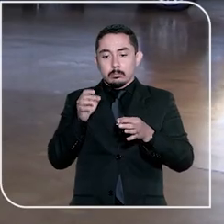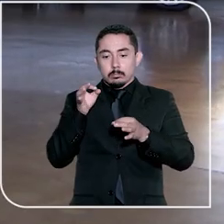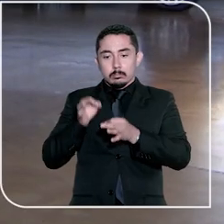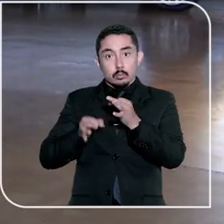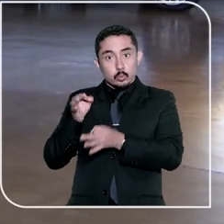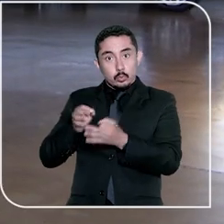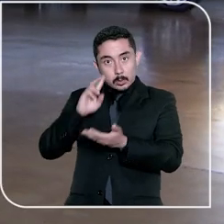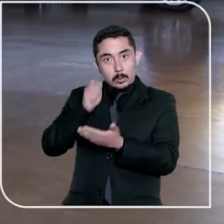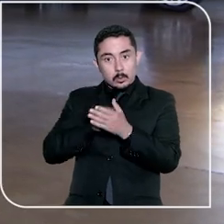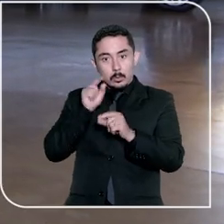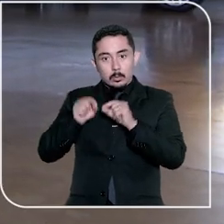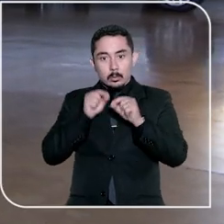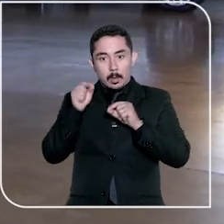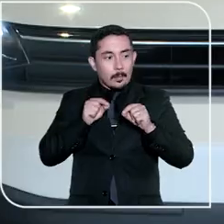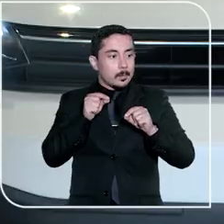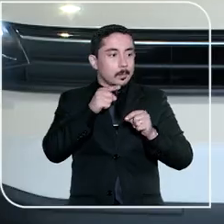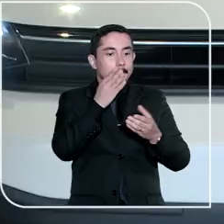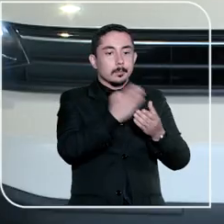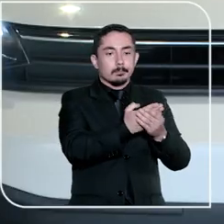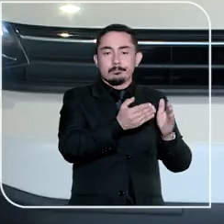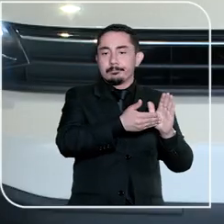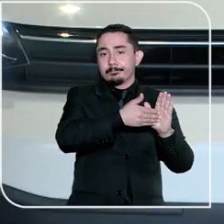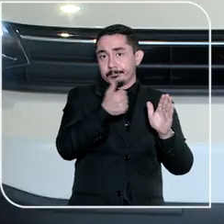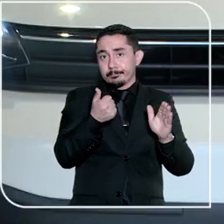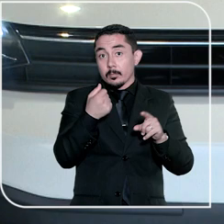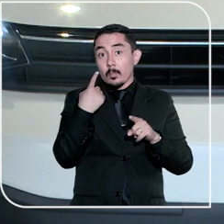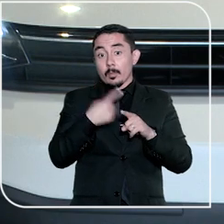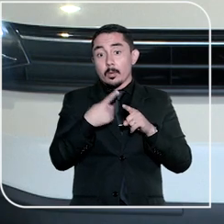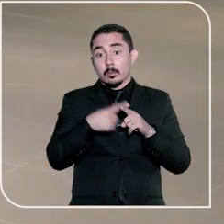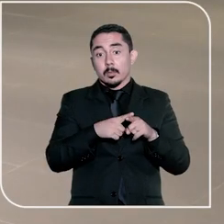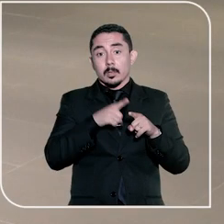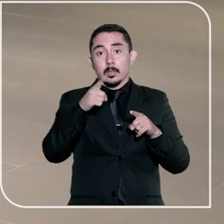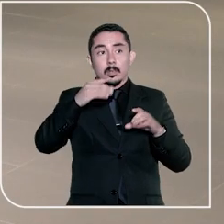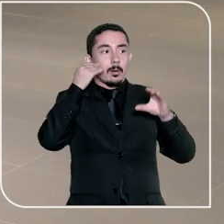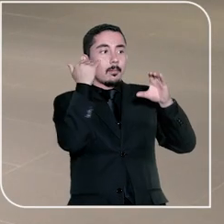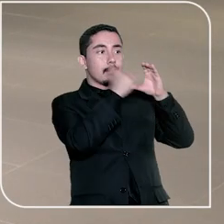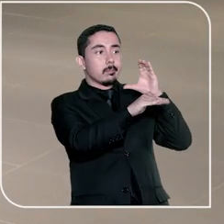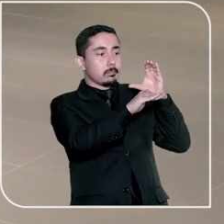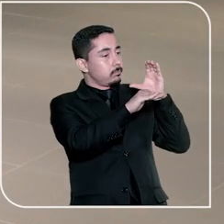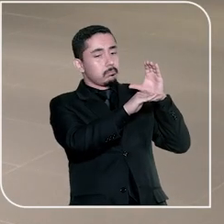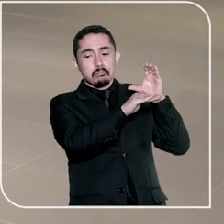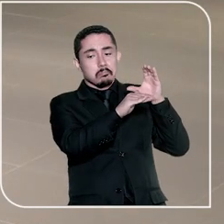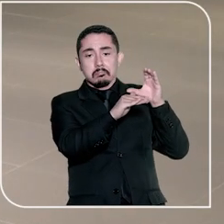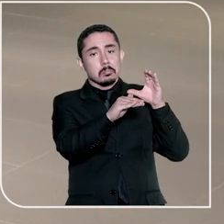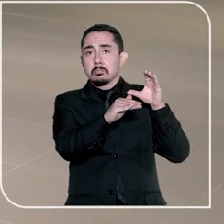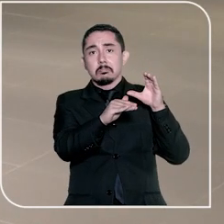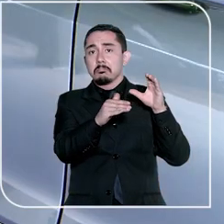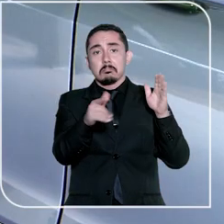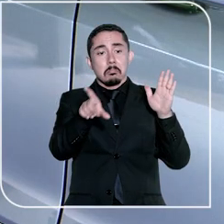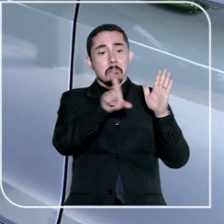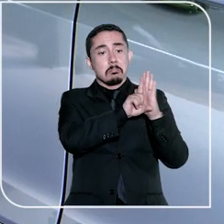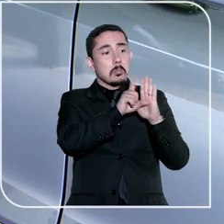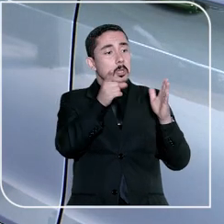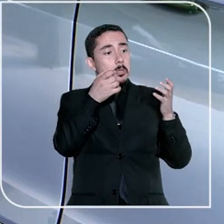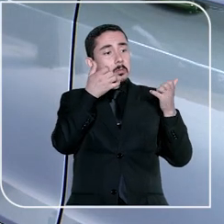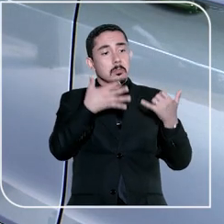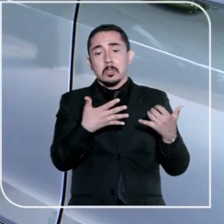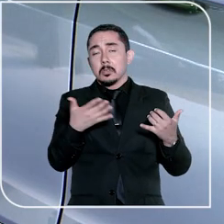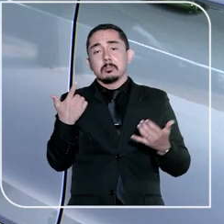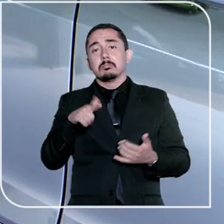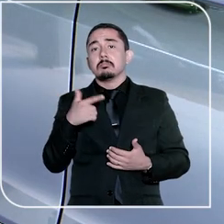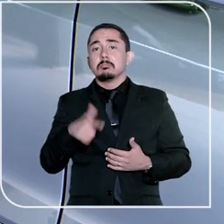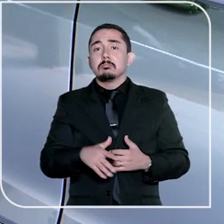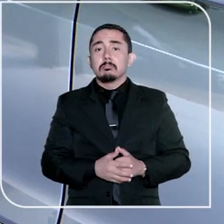o juízo de primeiro grau julgou o processo extinto sem resolução do mérito considerando que a notificação não foi realizada da forma prevista